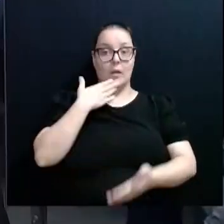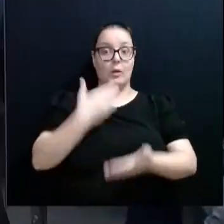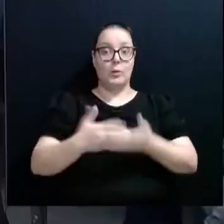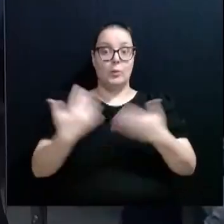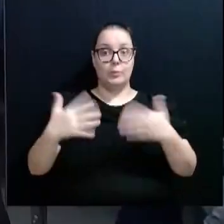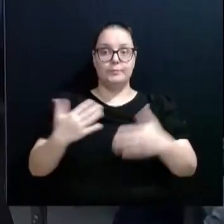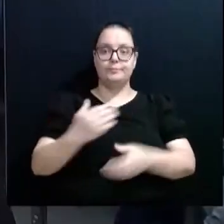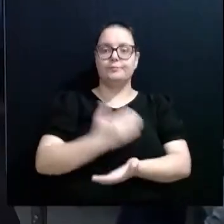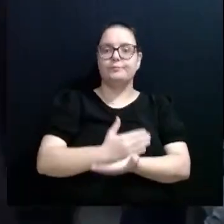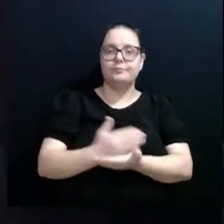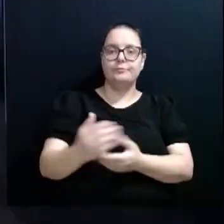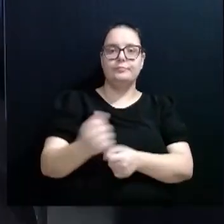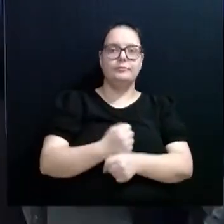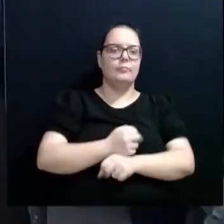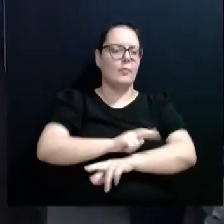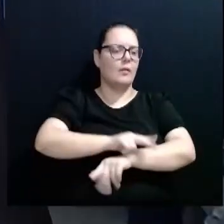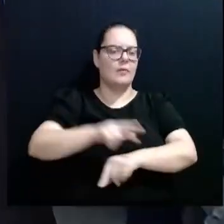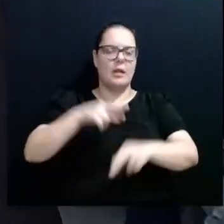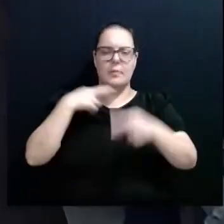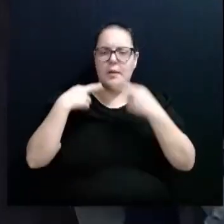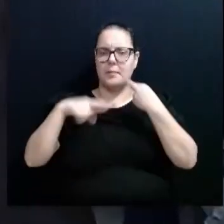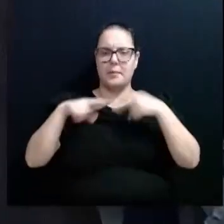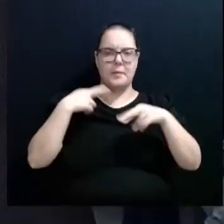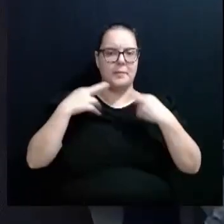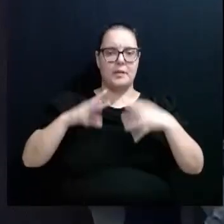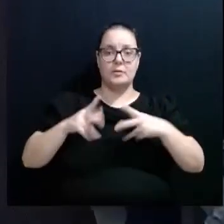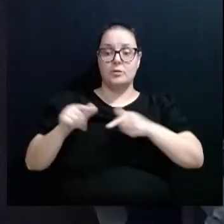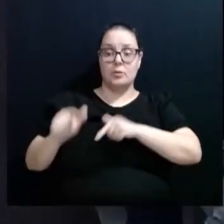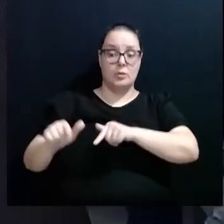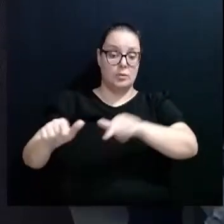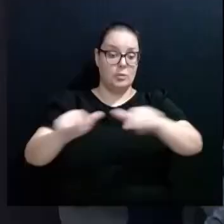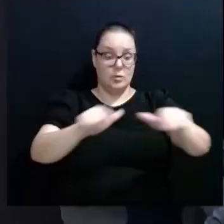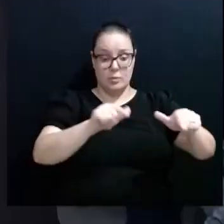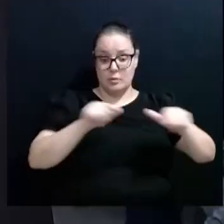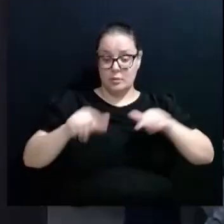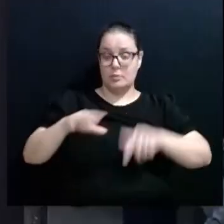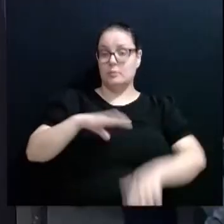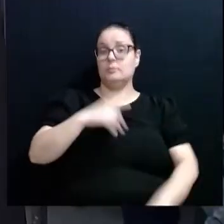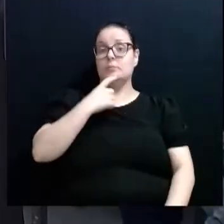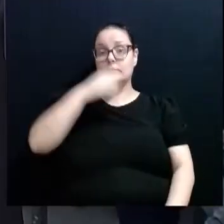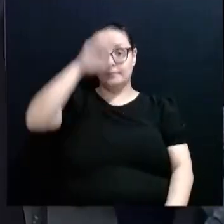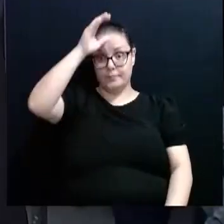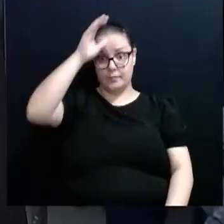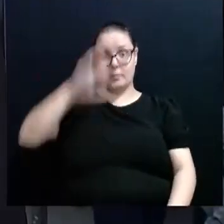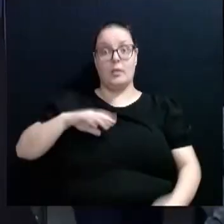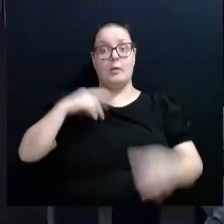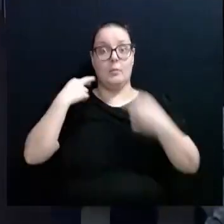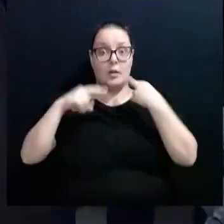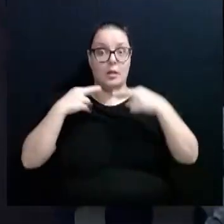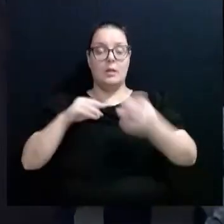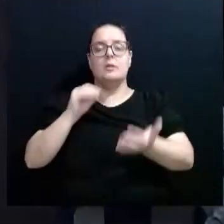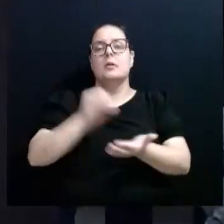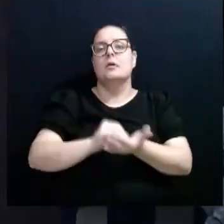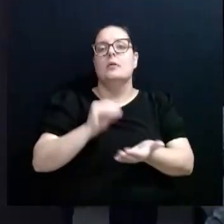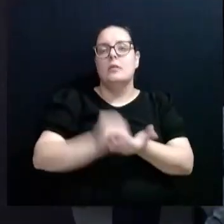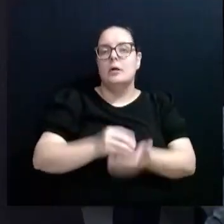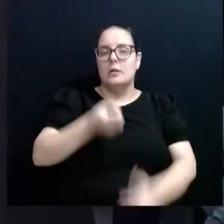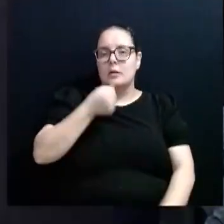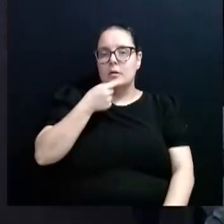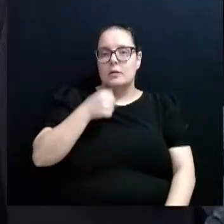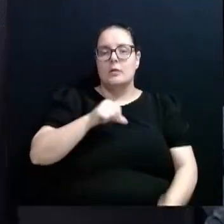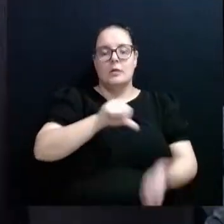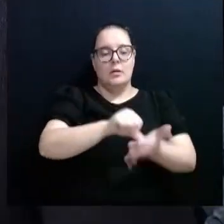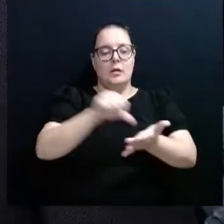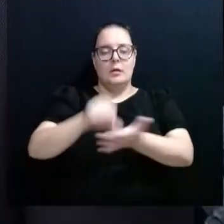diversas reclamações de todos os cantos da cidade, de cidadãos reclamando da falta de medicamentos nas unidades básicas de